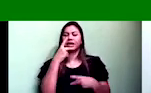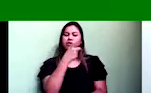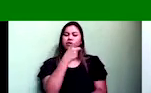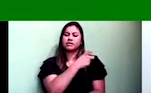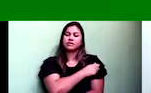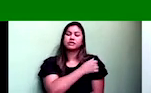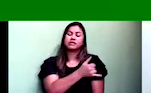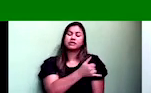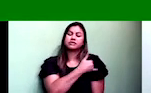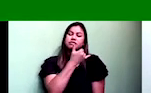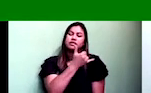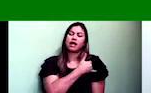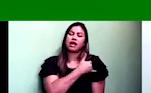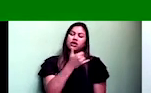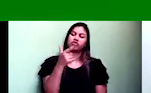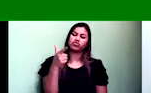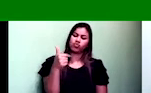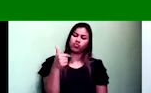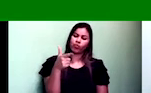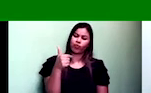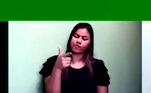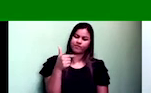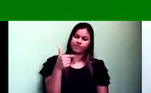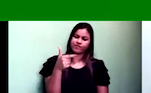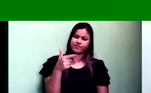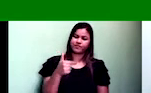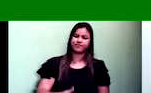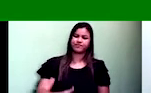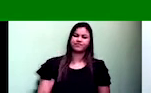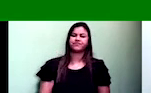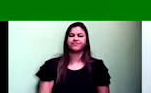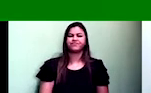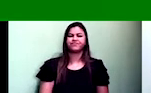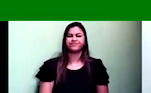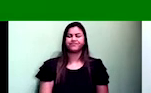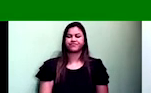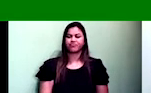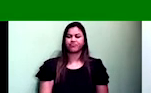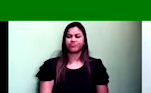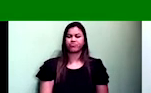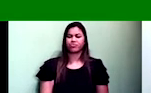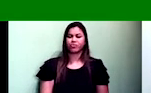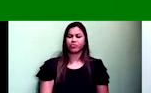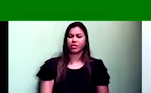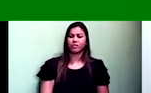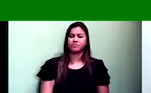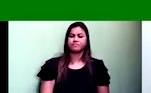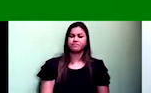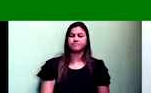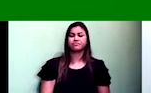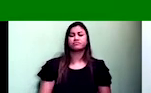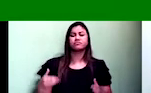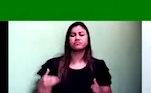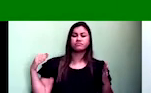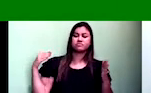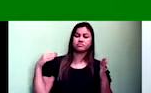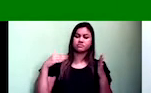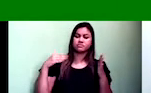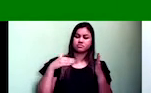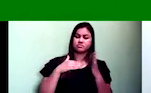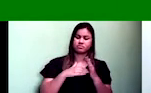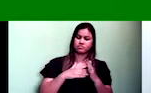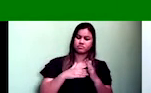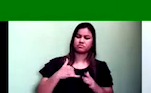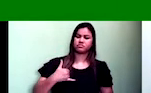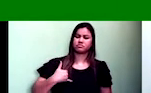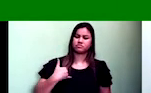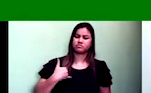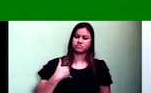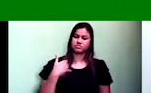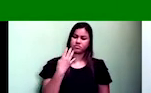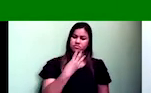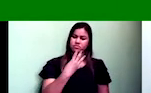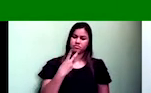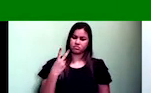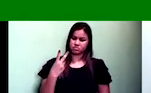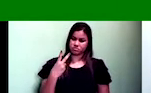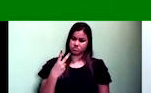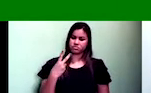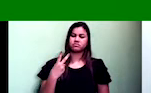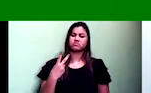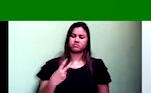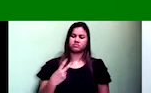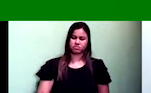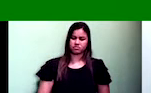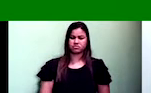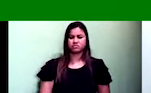12 anos de idade e até os 42 anos de idade tem o seu uso